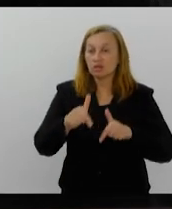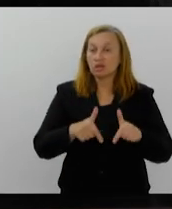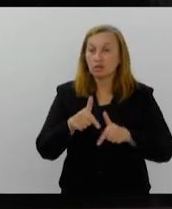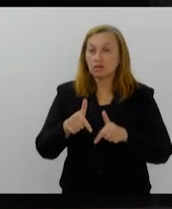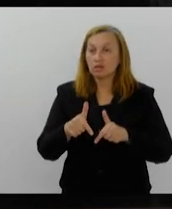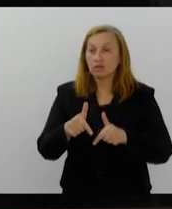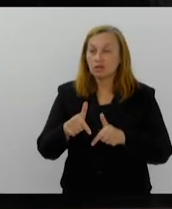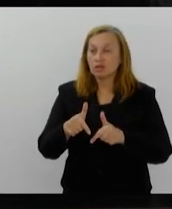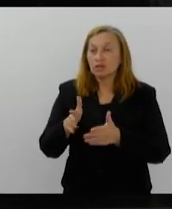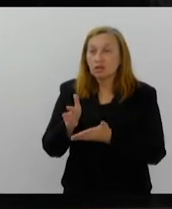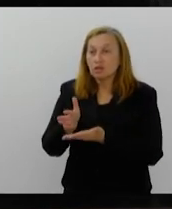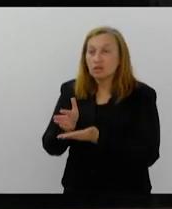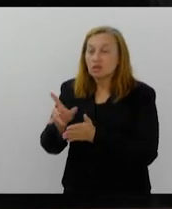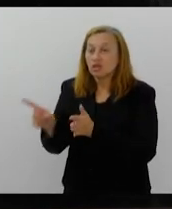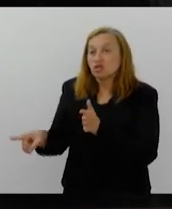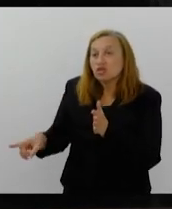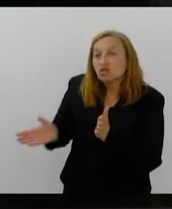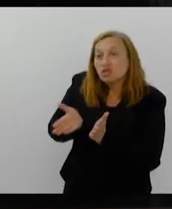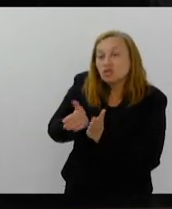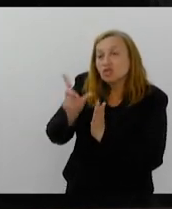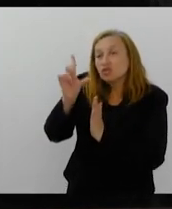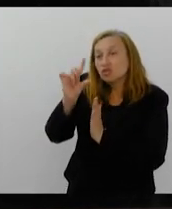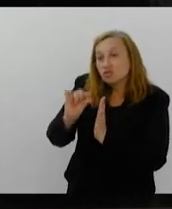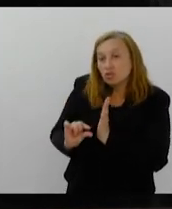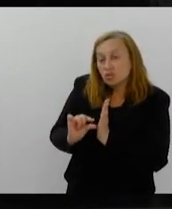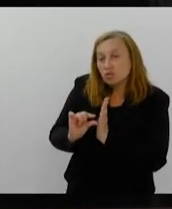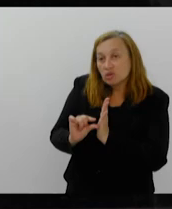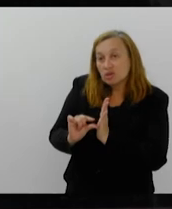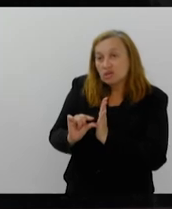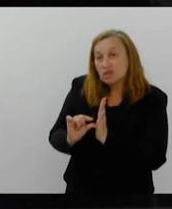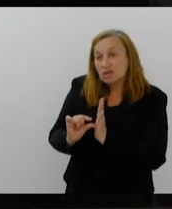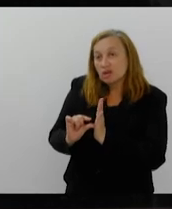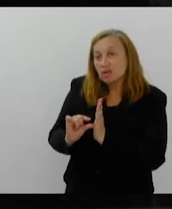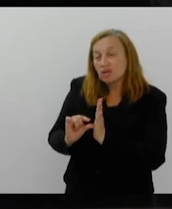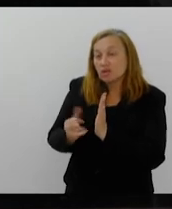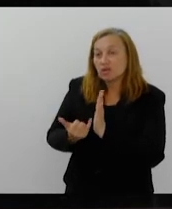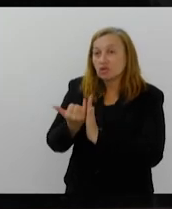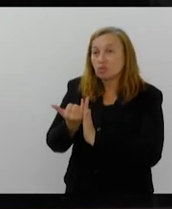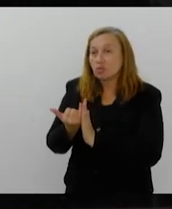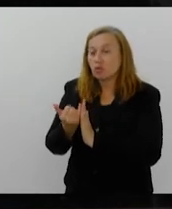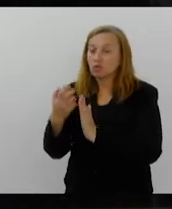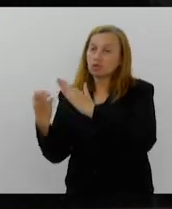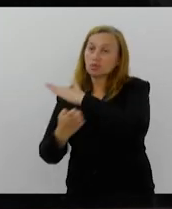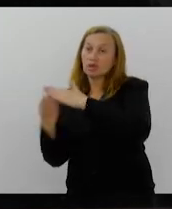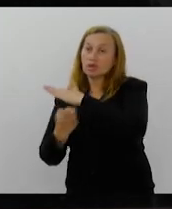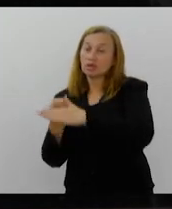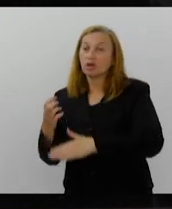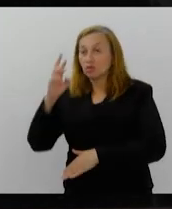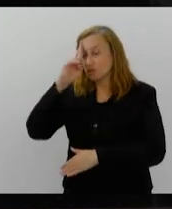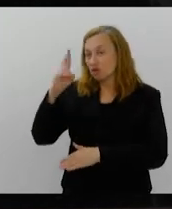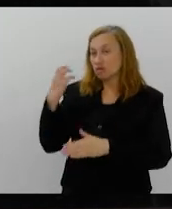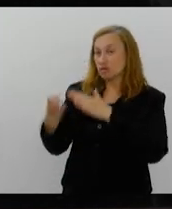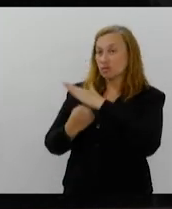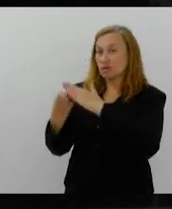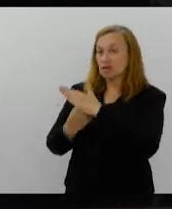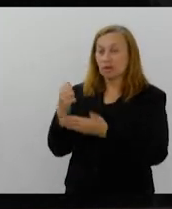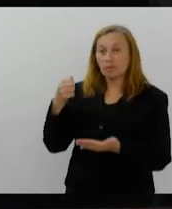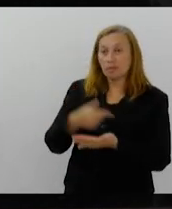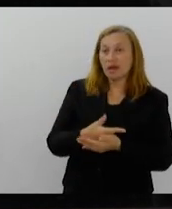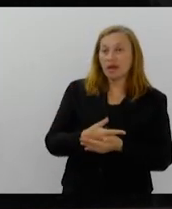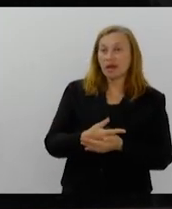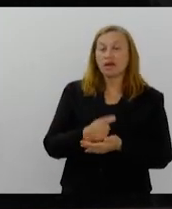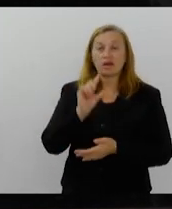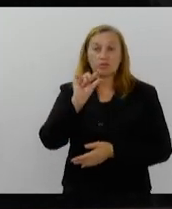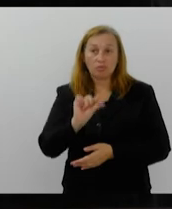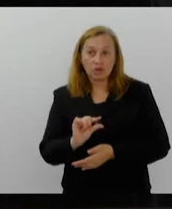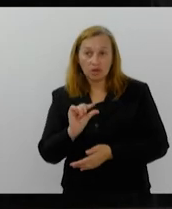isenção, anistia e renúncia de receita para empresas. Ou seja, o empresário paga menos, o trabalhador paga mais. E isso